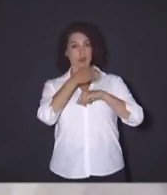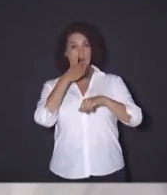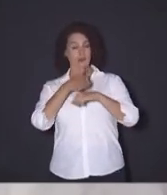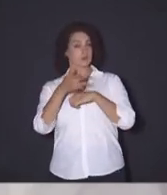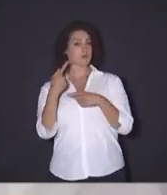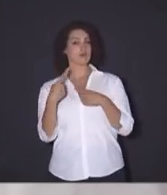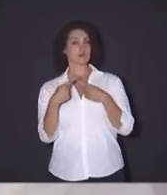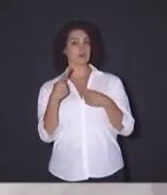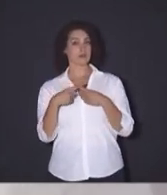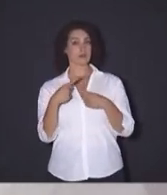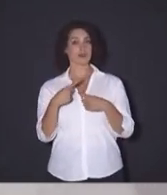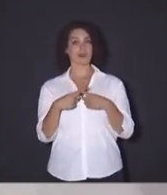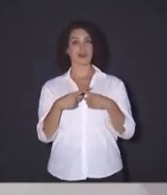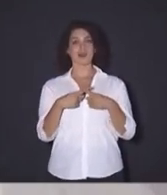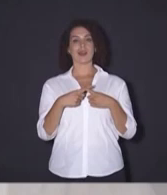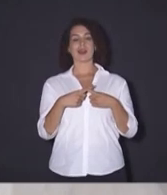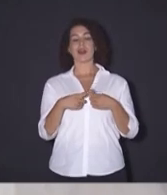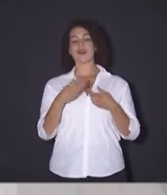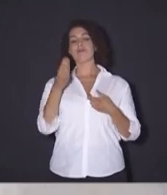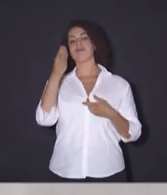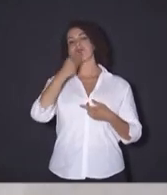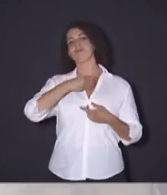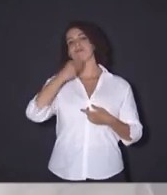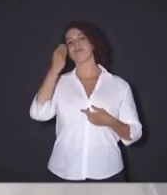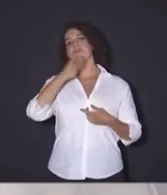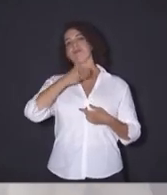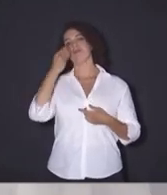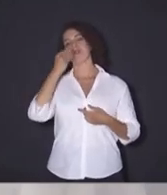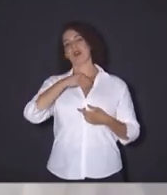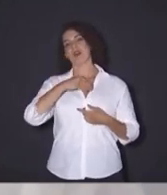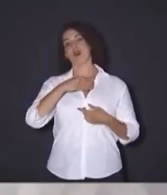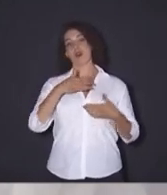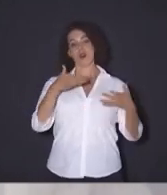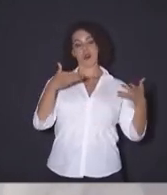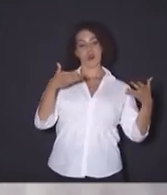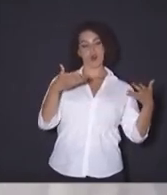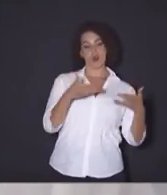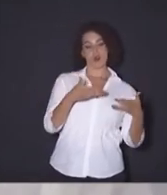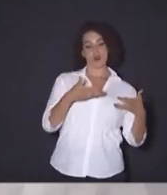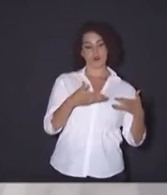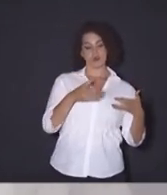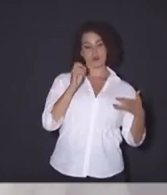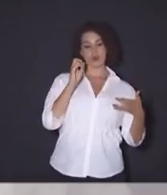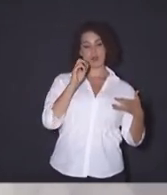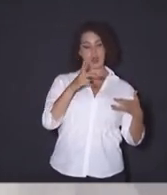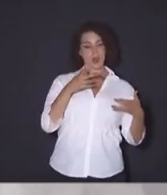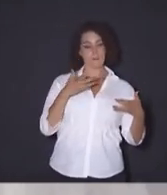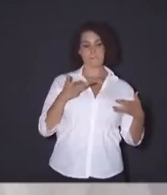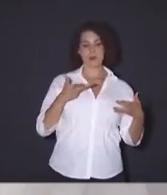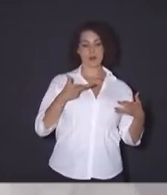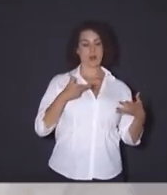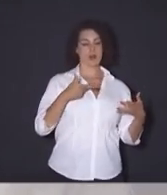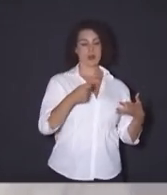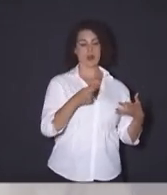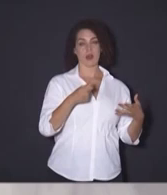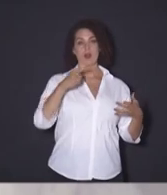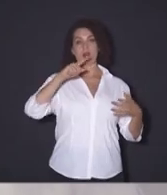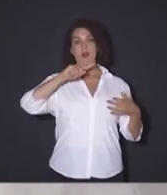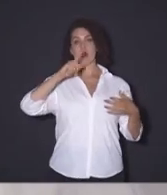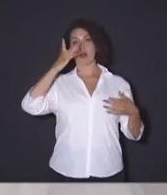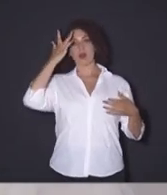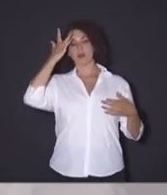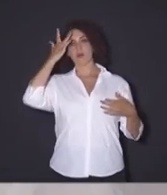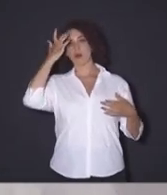porque elas têm uma periodicidade muito frágil elas podem surgir hoje foi fazer coisas fantásticas e amanhã